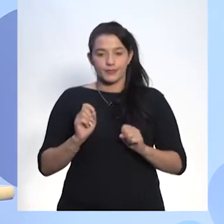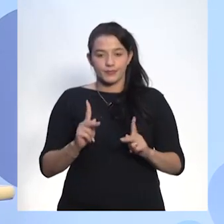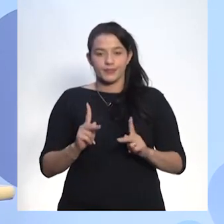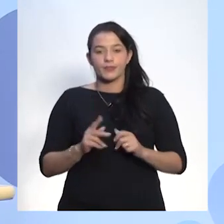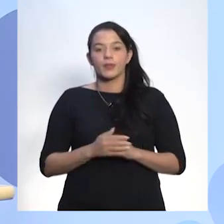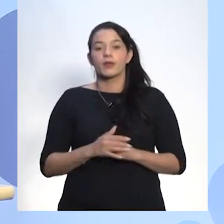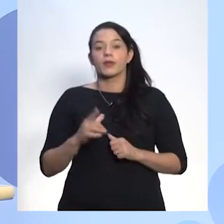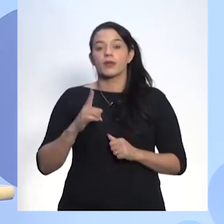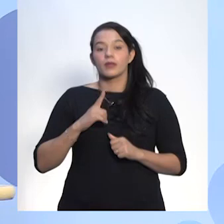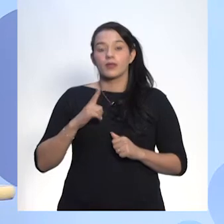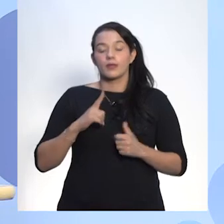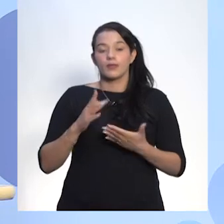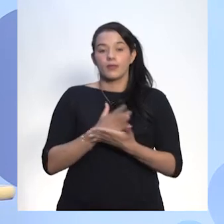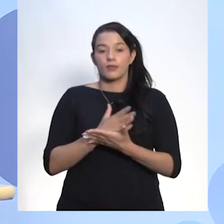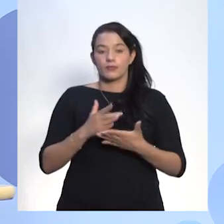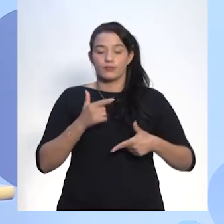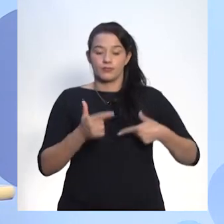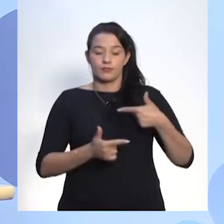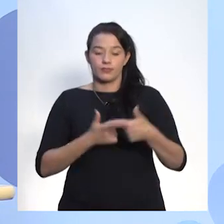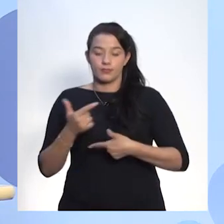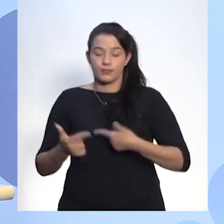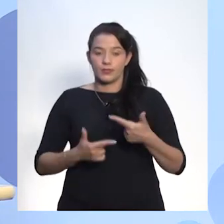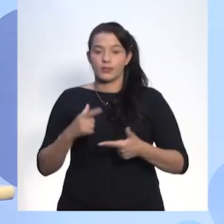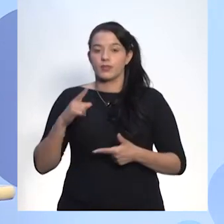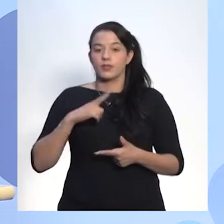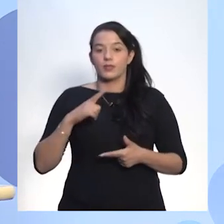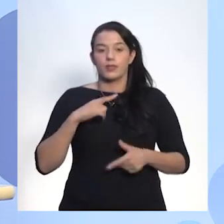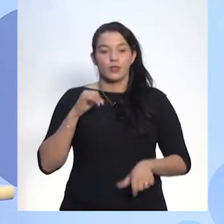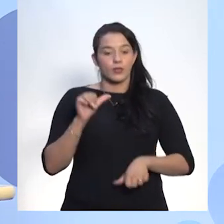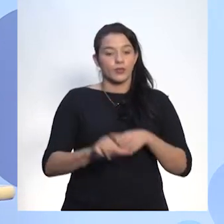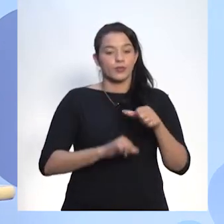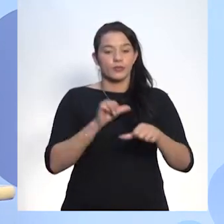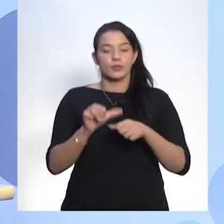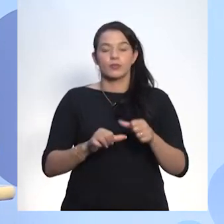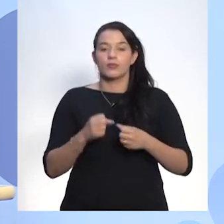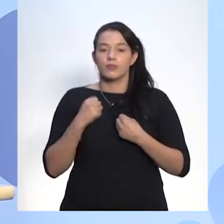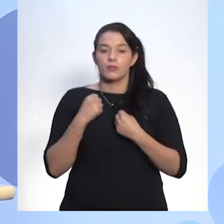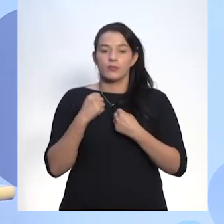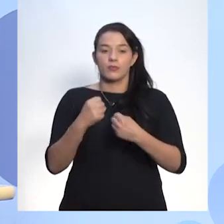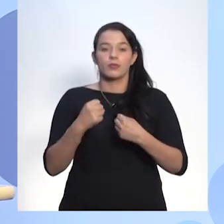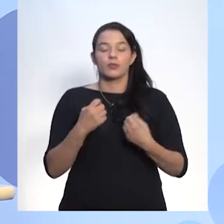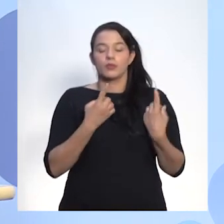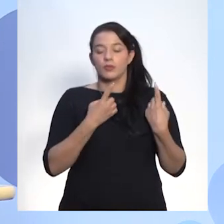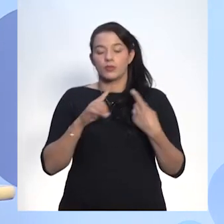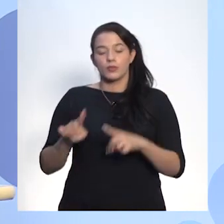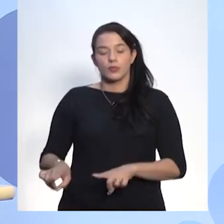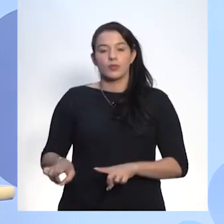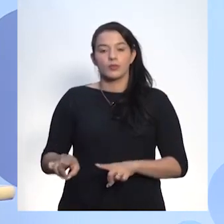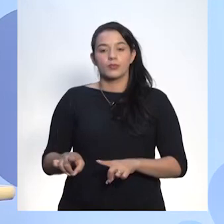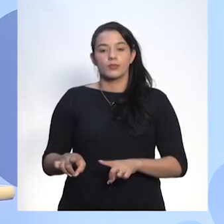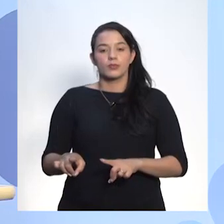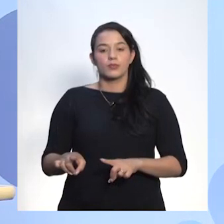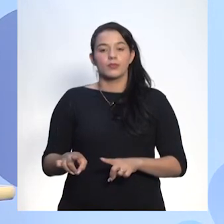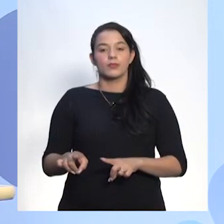os trabalhadores, eles irão realizar uma força contra